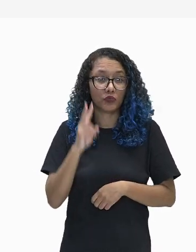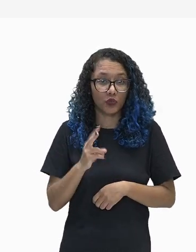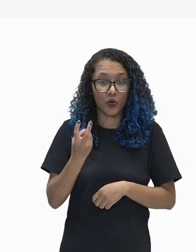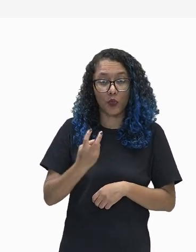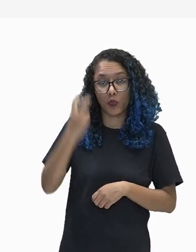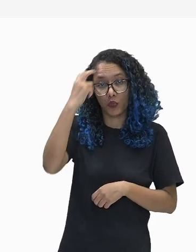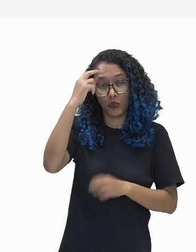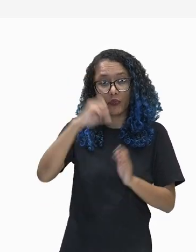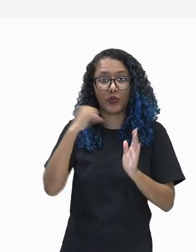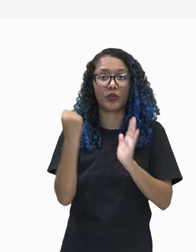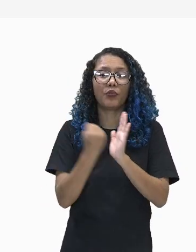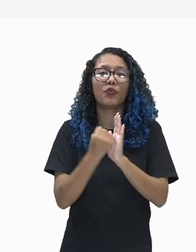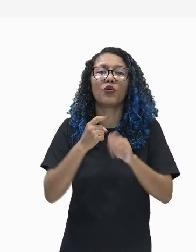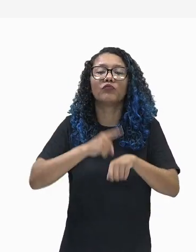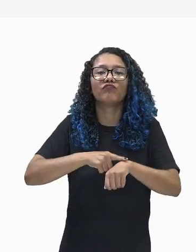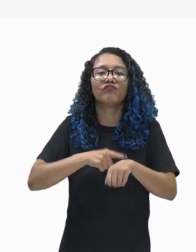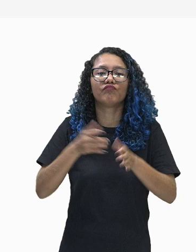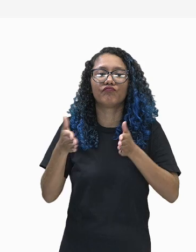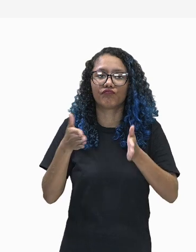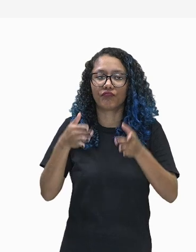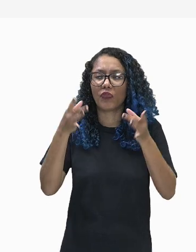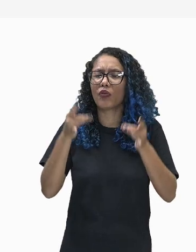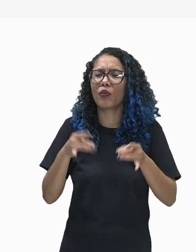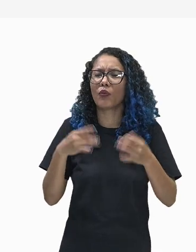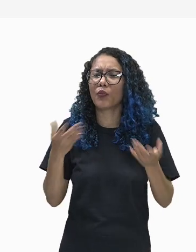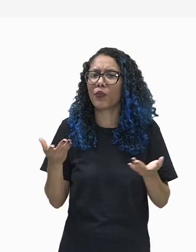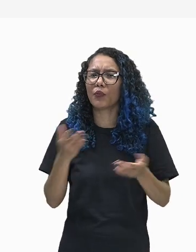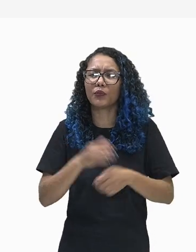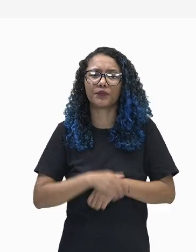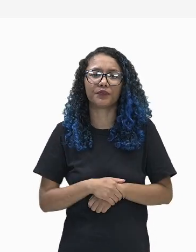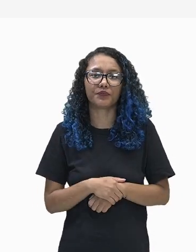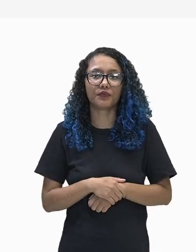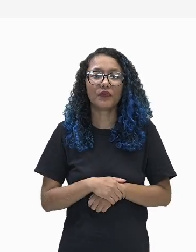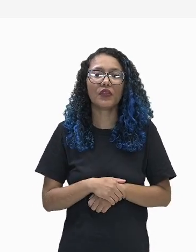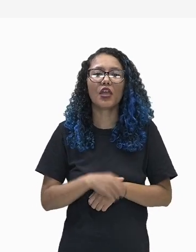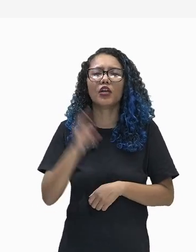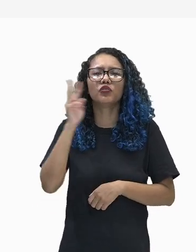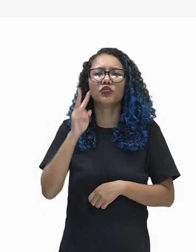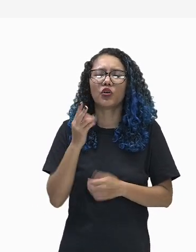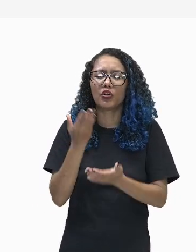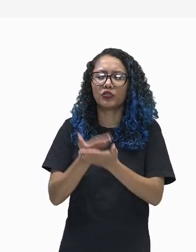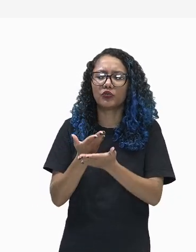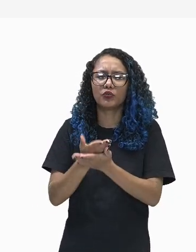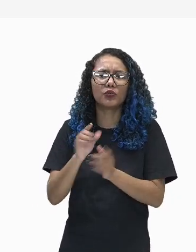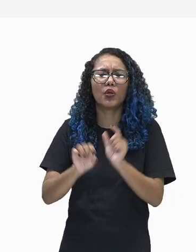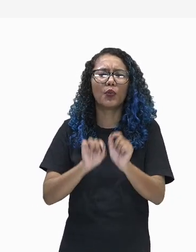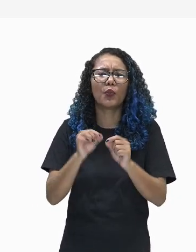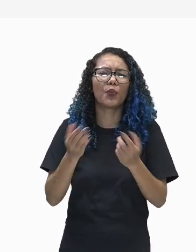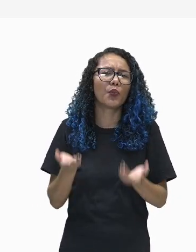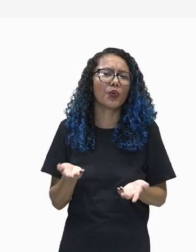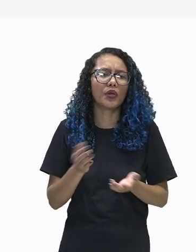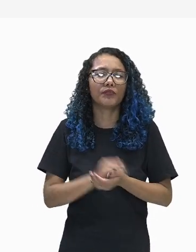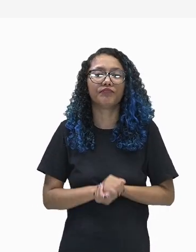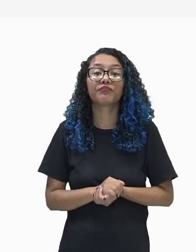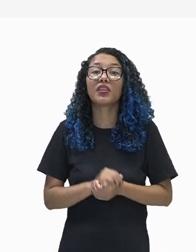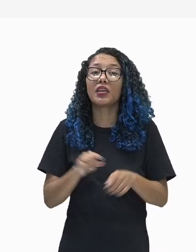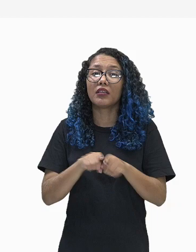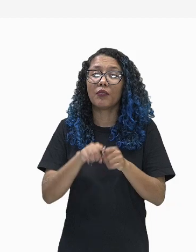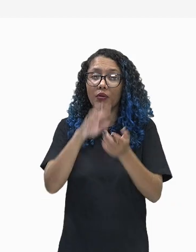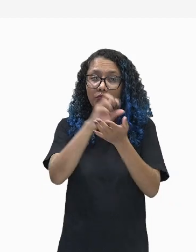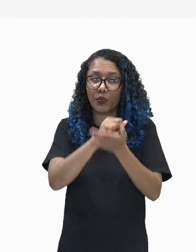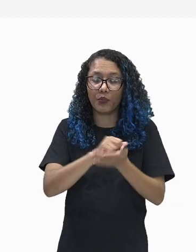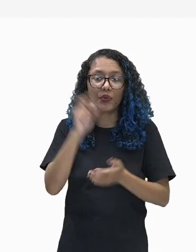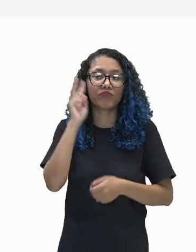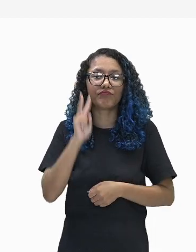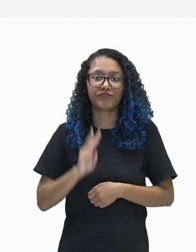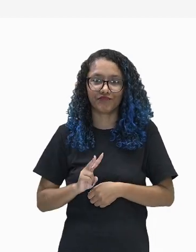cultura, patrimônio e tempo. Detalhamento, o que a história estuda, o que a história estuda. E as fontes da